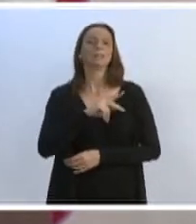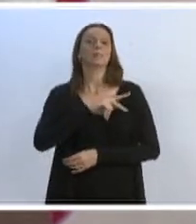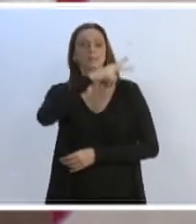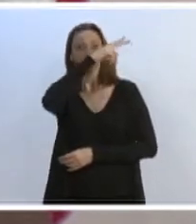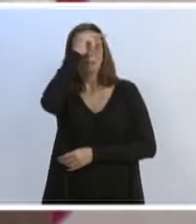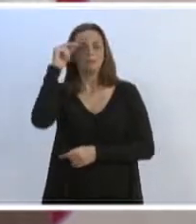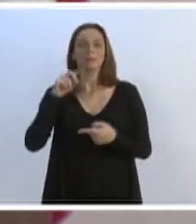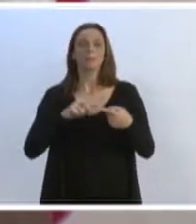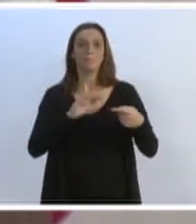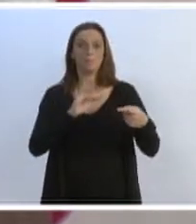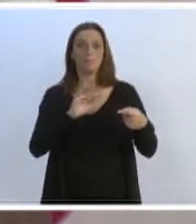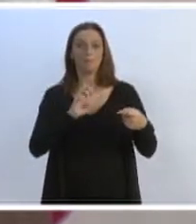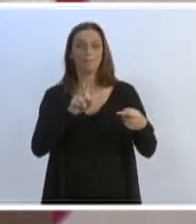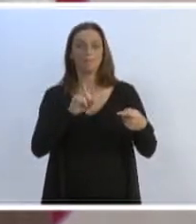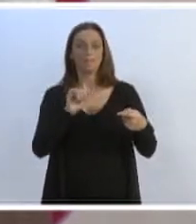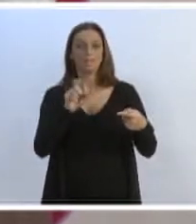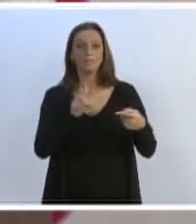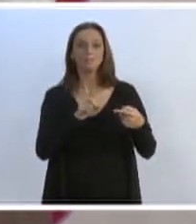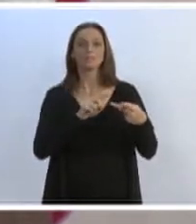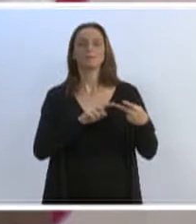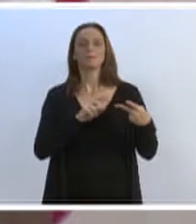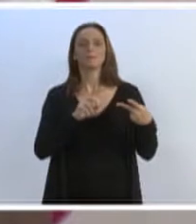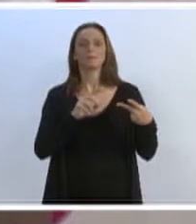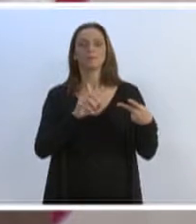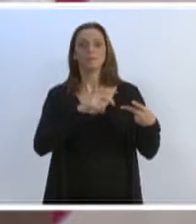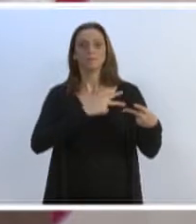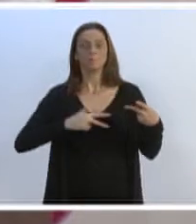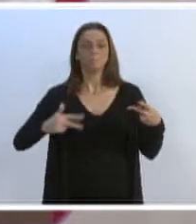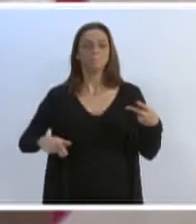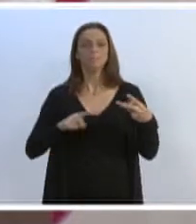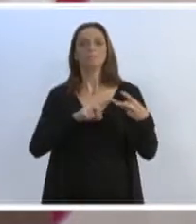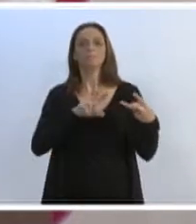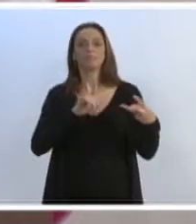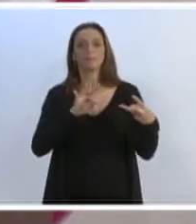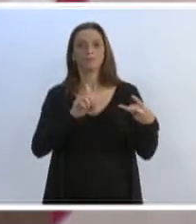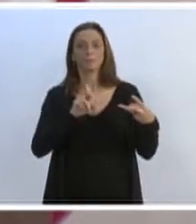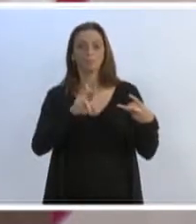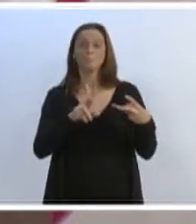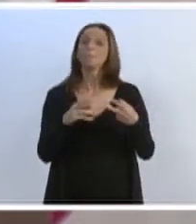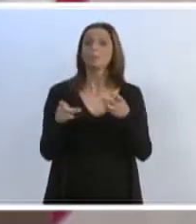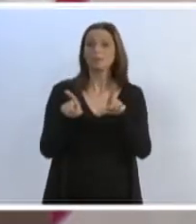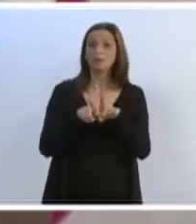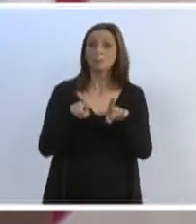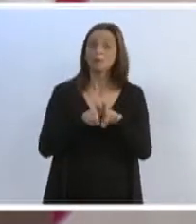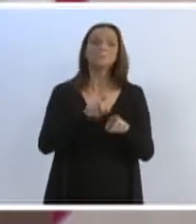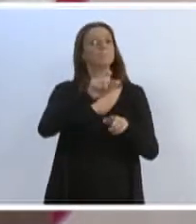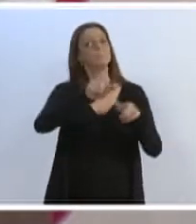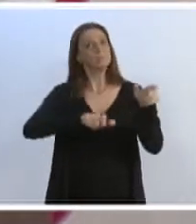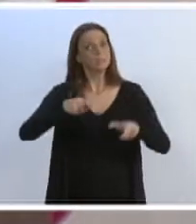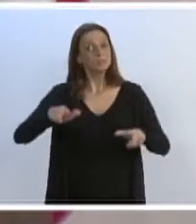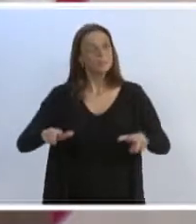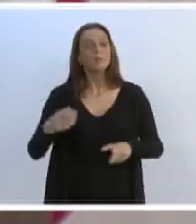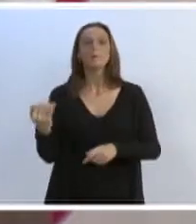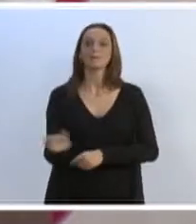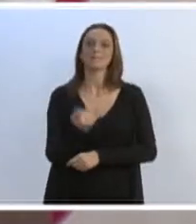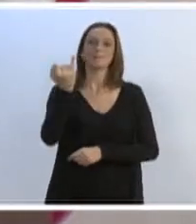Blumenau, pelo reconhecimento que faz, né, primeiro do pioneirismo do José Ferreira da Silva no lançamento do Blumenau em